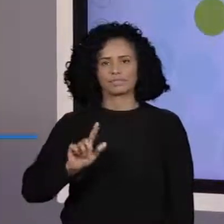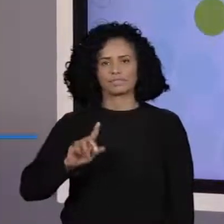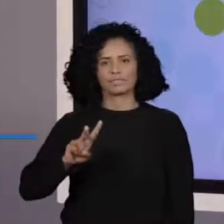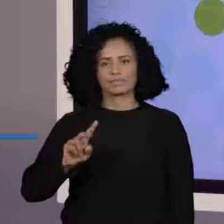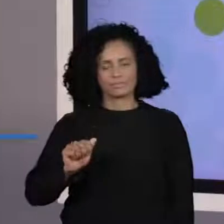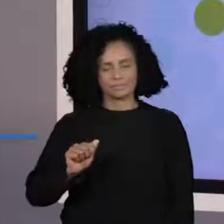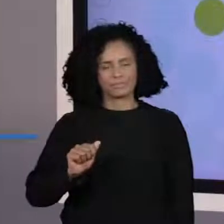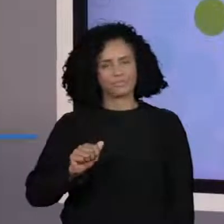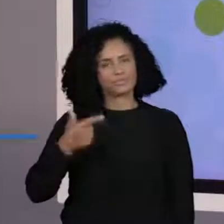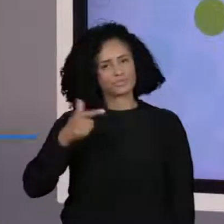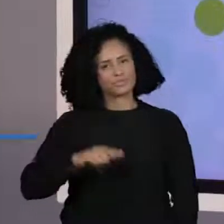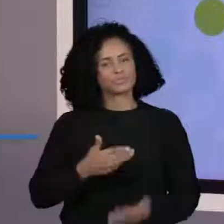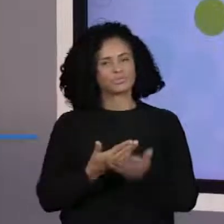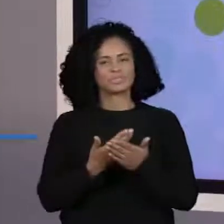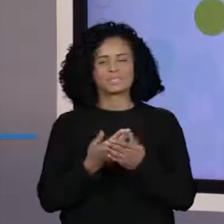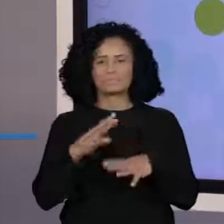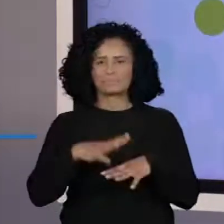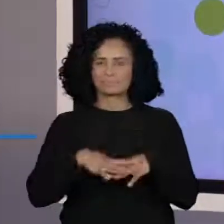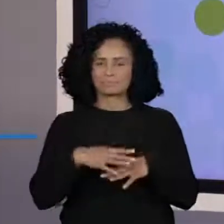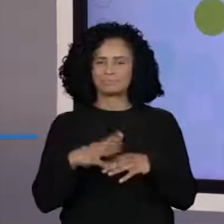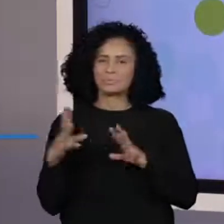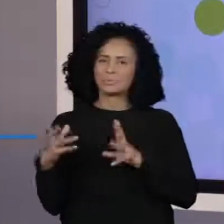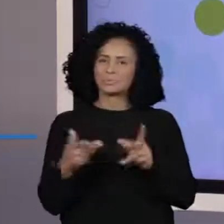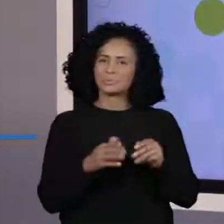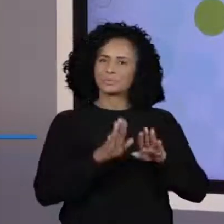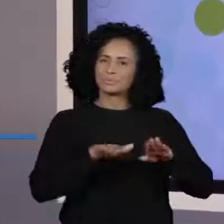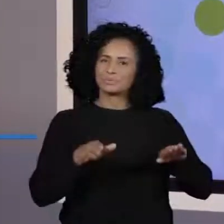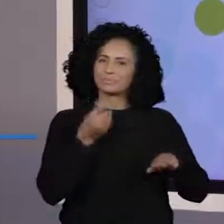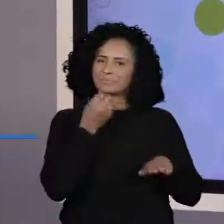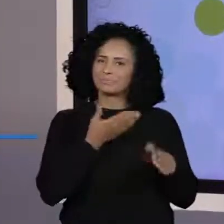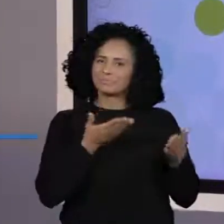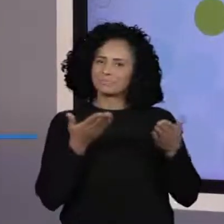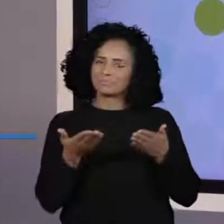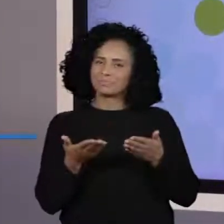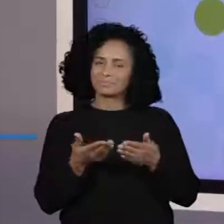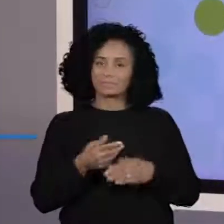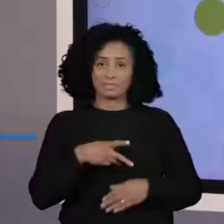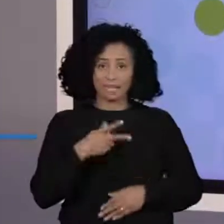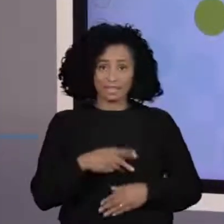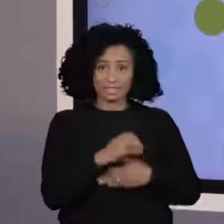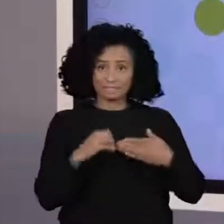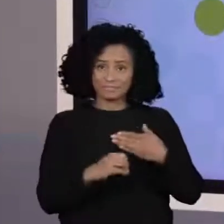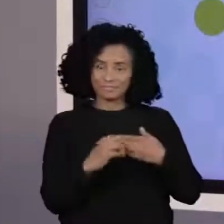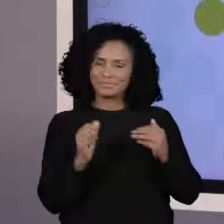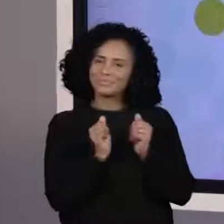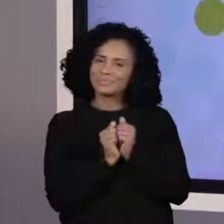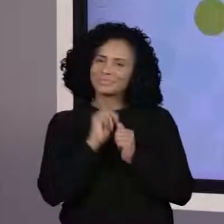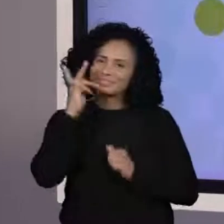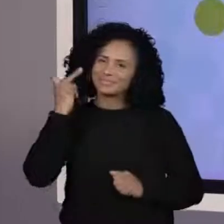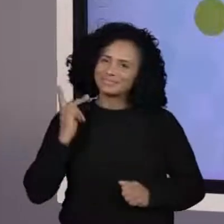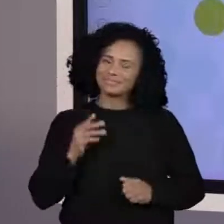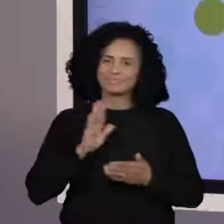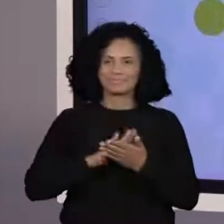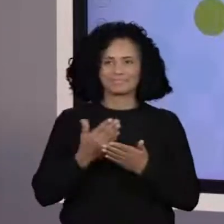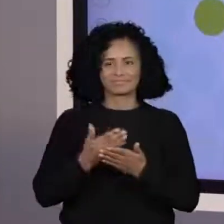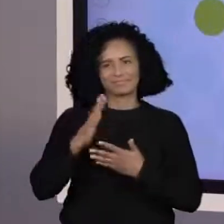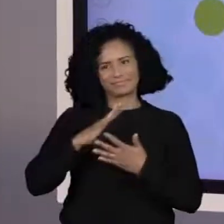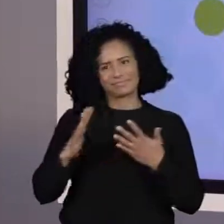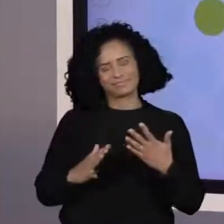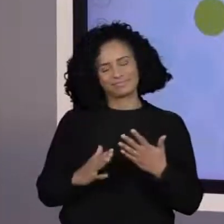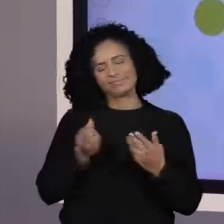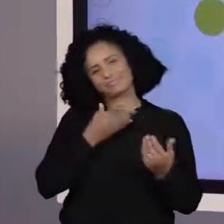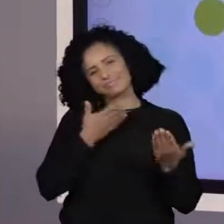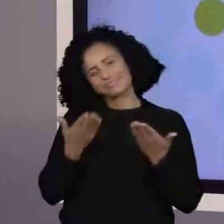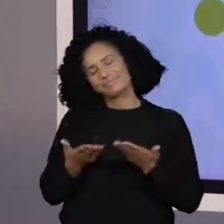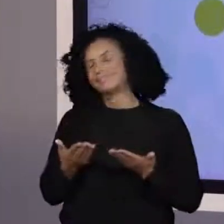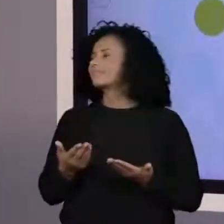Sejam todos muito bem-vindos. E olha só, aqui no estúdio conosco já está a Kelly ali, nossa intérprete de Libras. Bem-vinda,